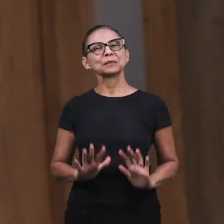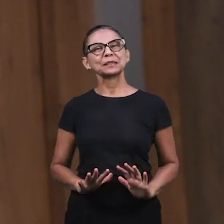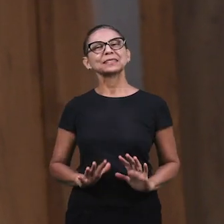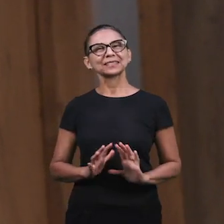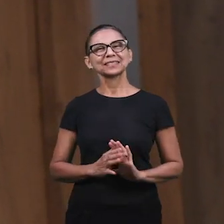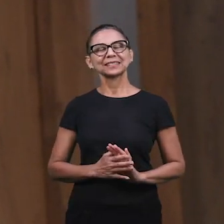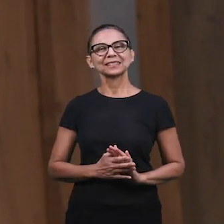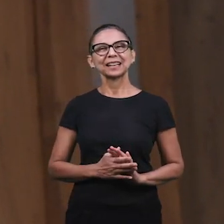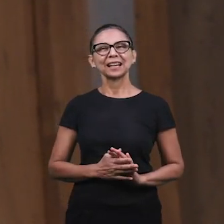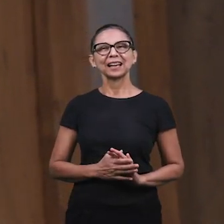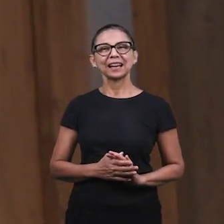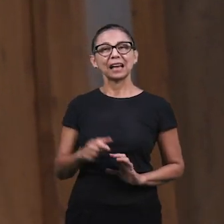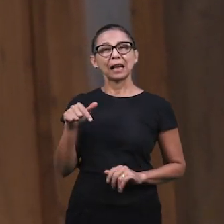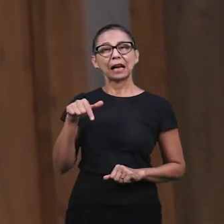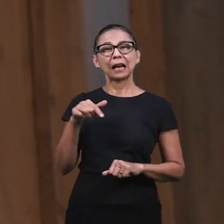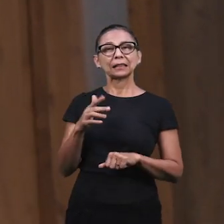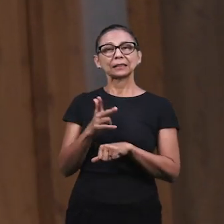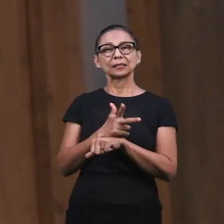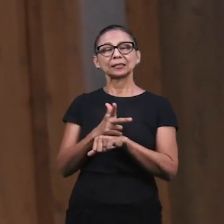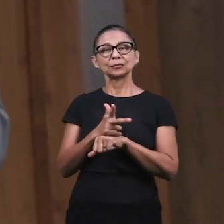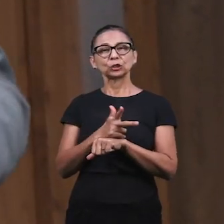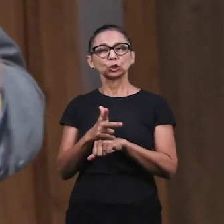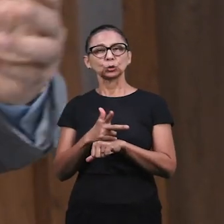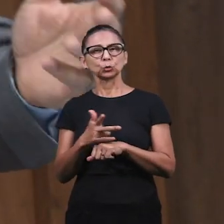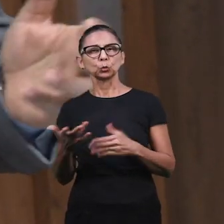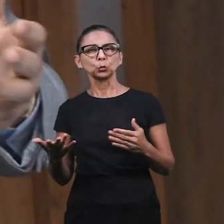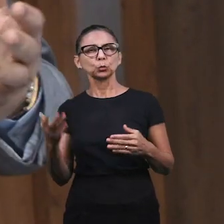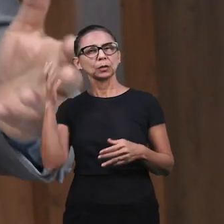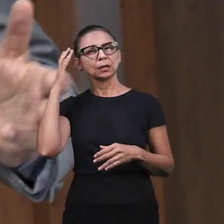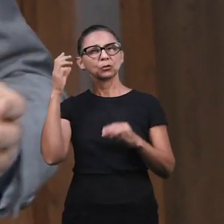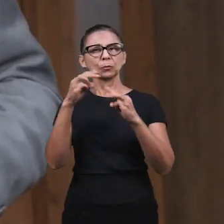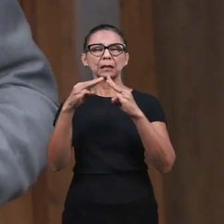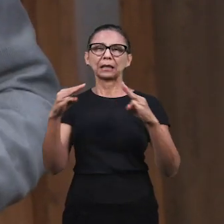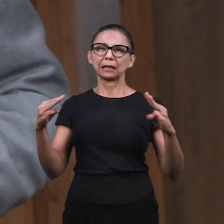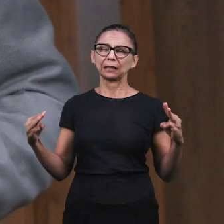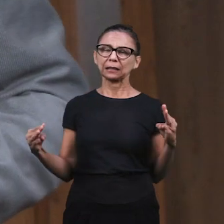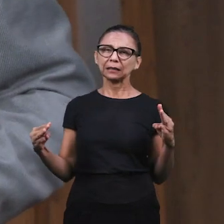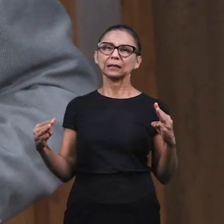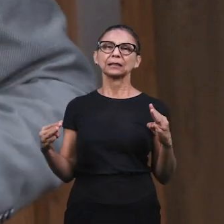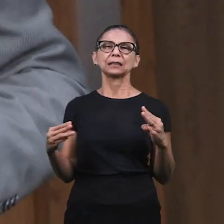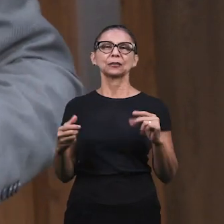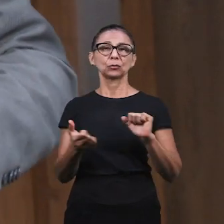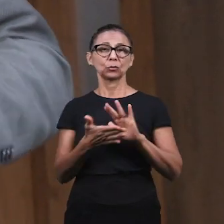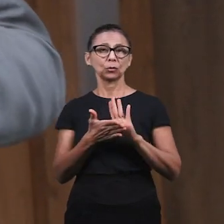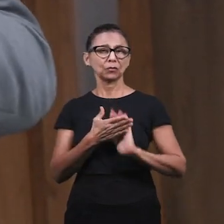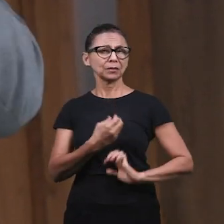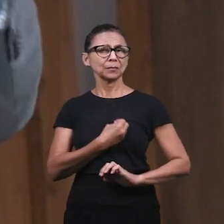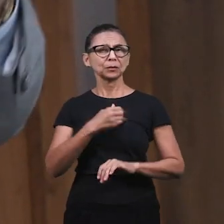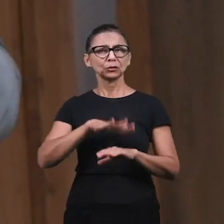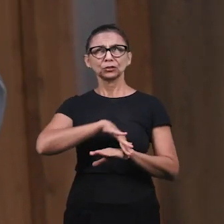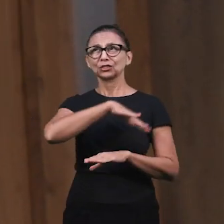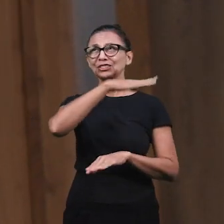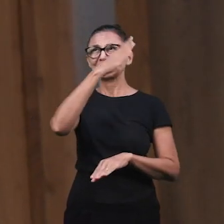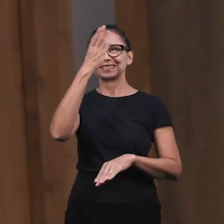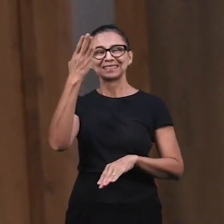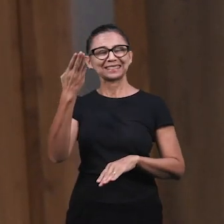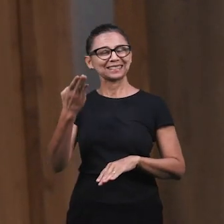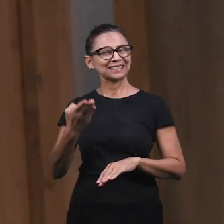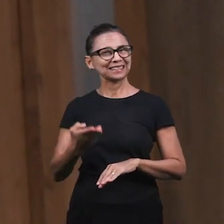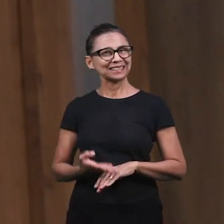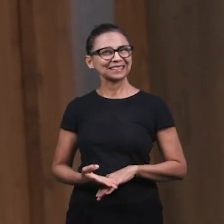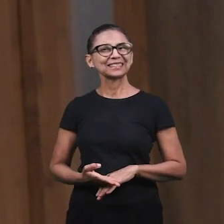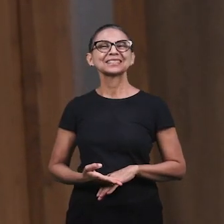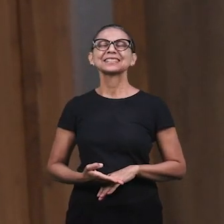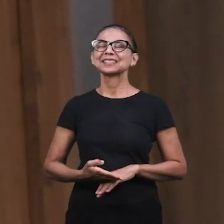bênção. Aqui na nossa central de comunicação, a Rádio Manaim, o louvor está presente durante todo o dia.